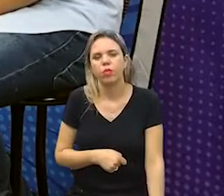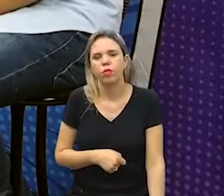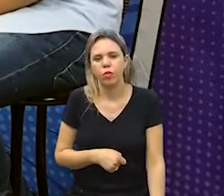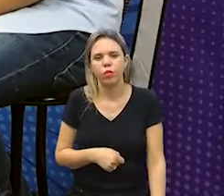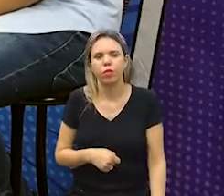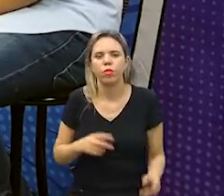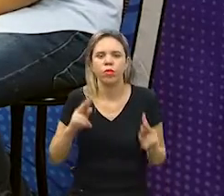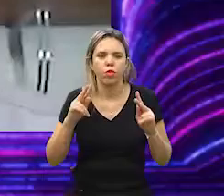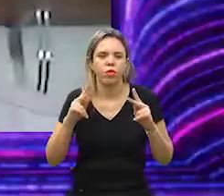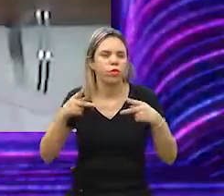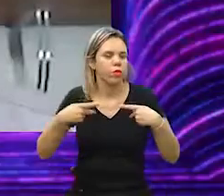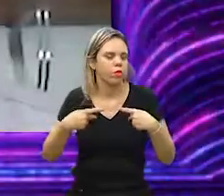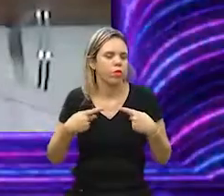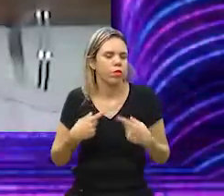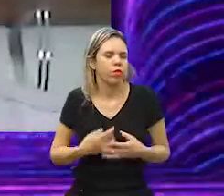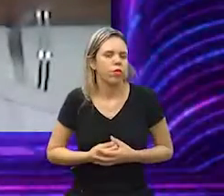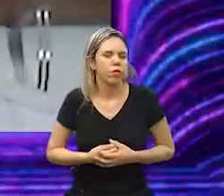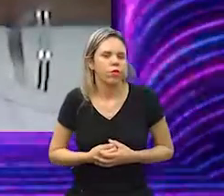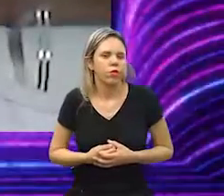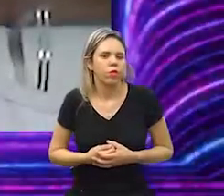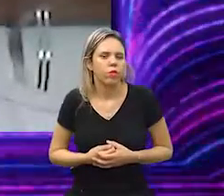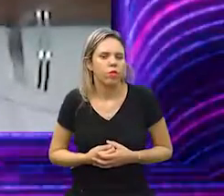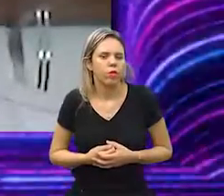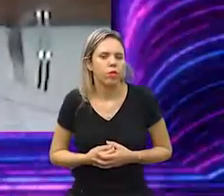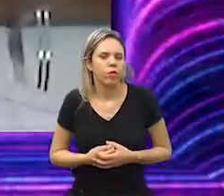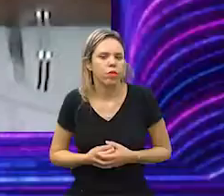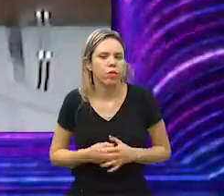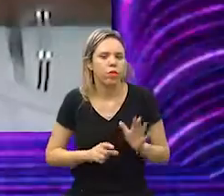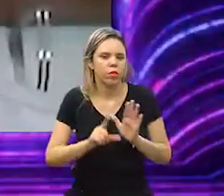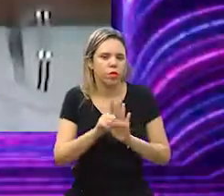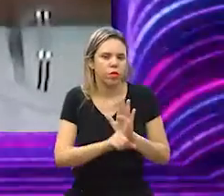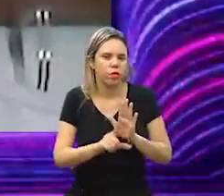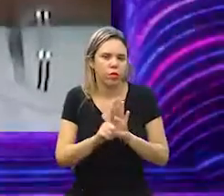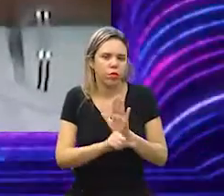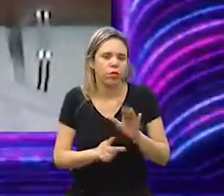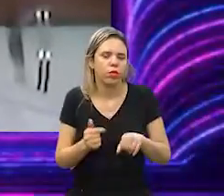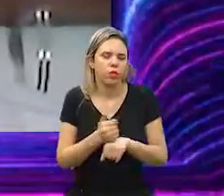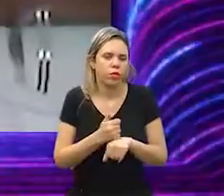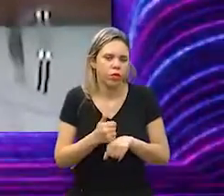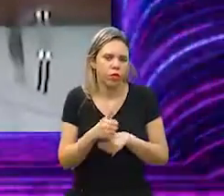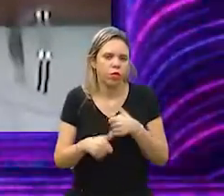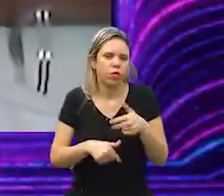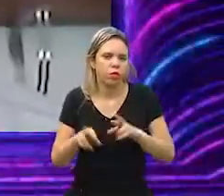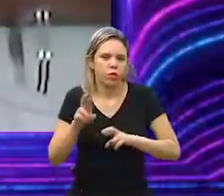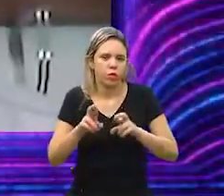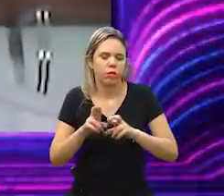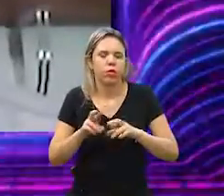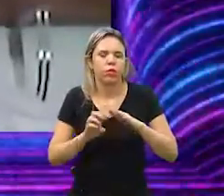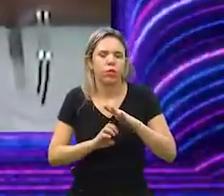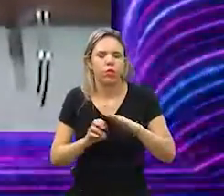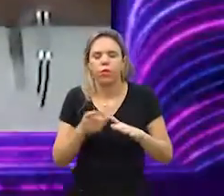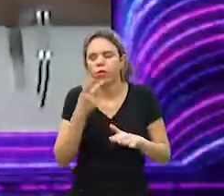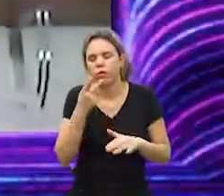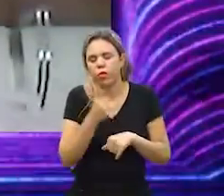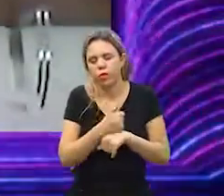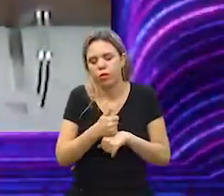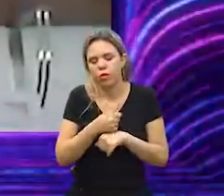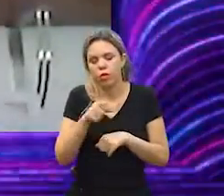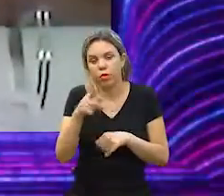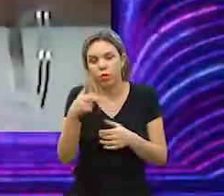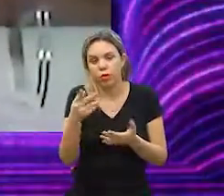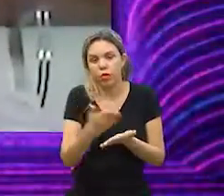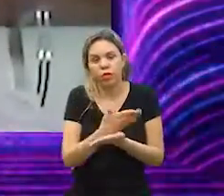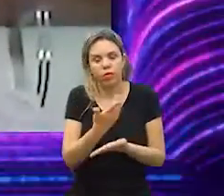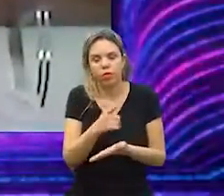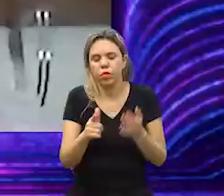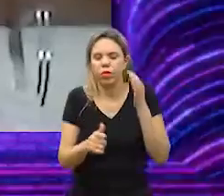humano, né? Tanto o meu agente literário como minha revisora costumam falar o seguinte: Paulo, os seus livros,